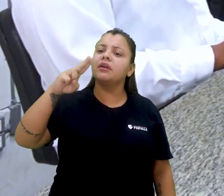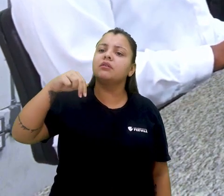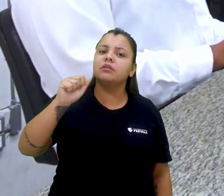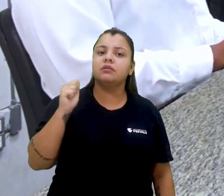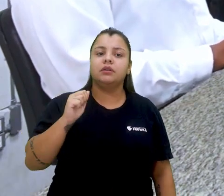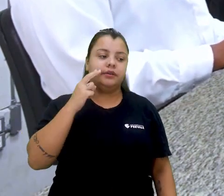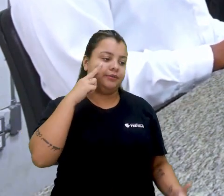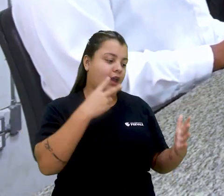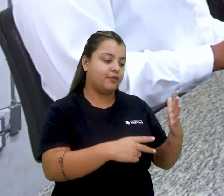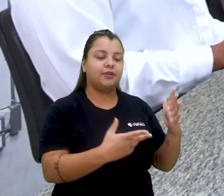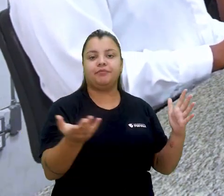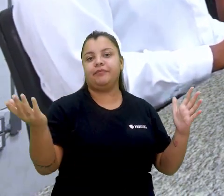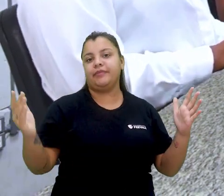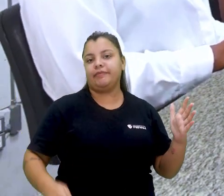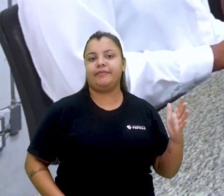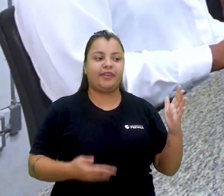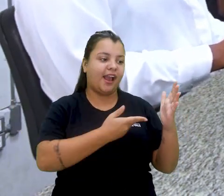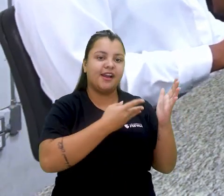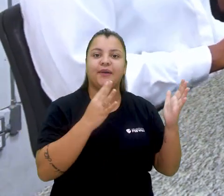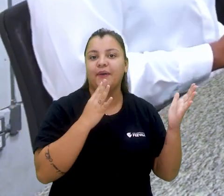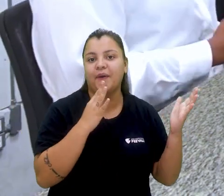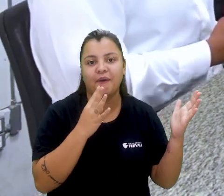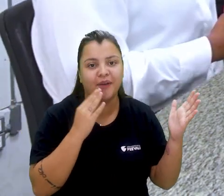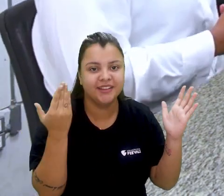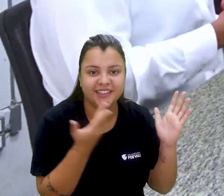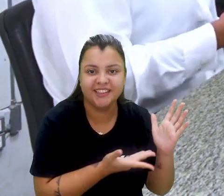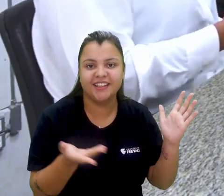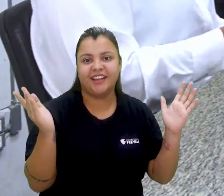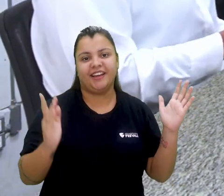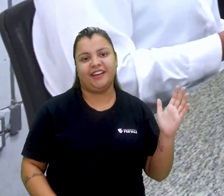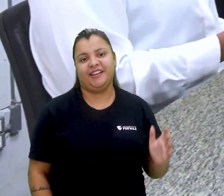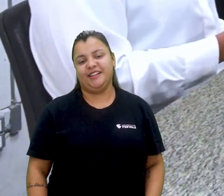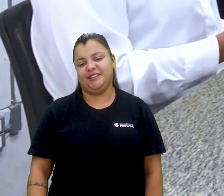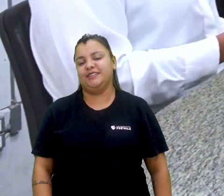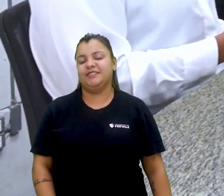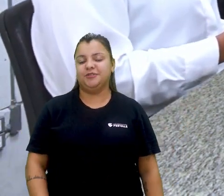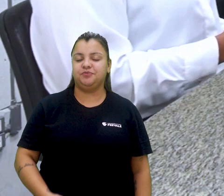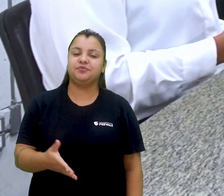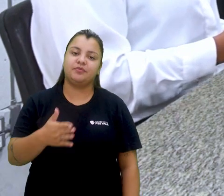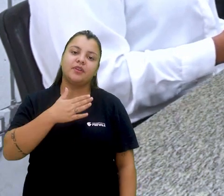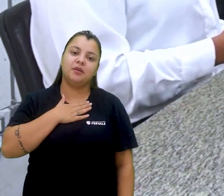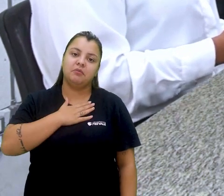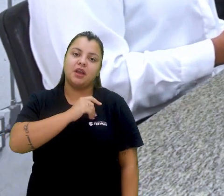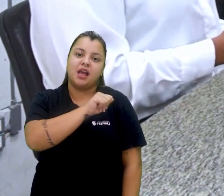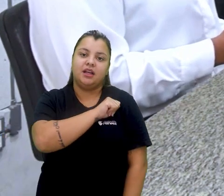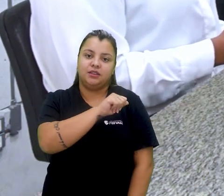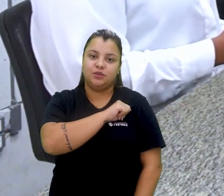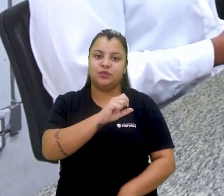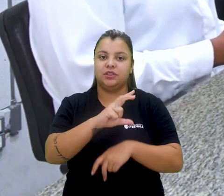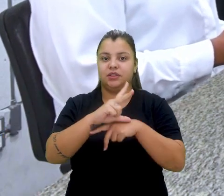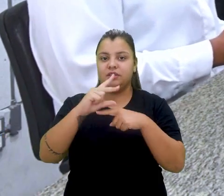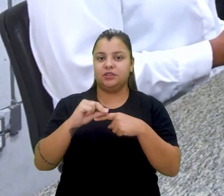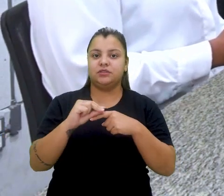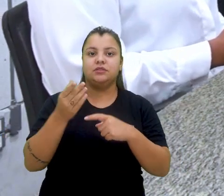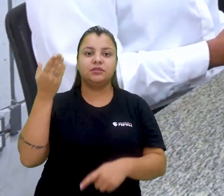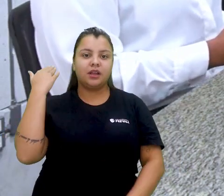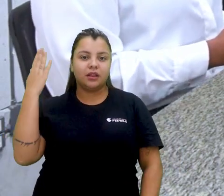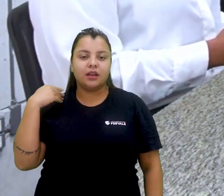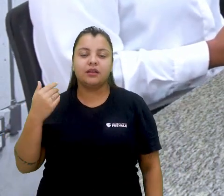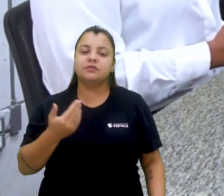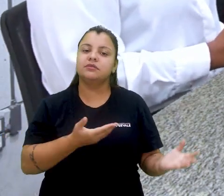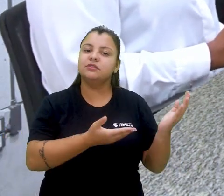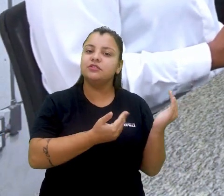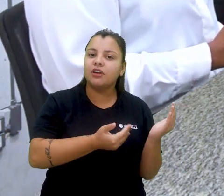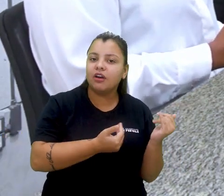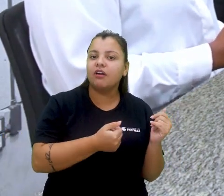fui aliás digo não para aí essa aqui eu conheço também a Luana então foi minha Luna lá no Senac né era bem jovem